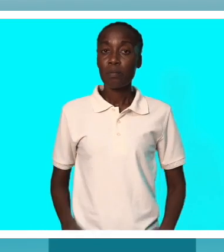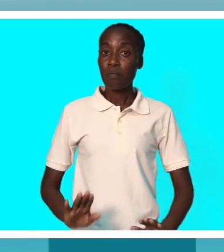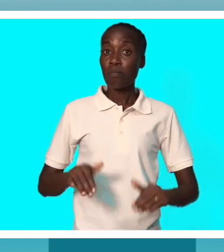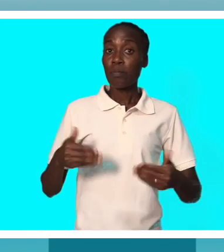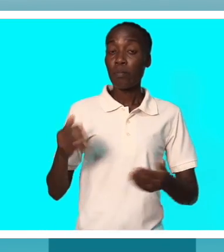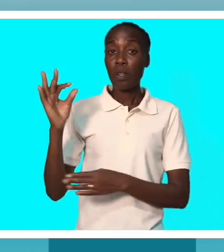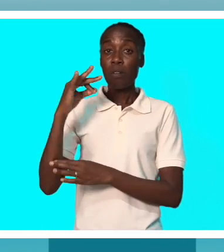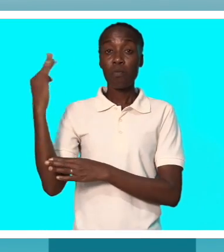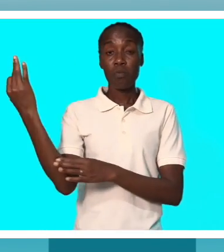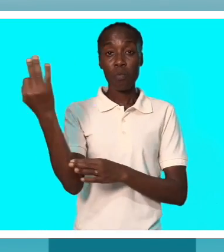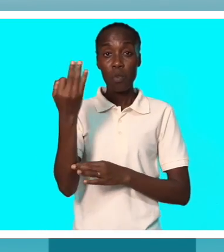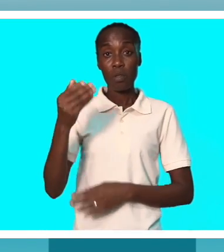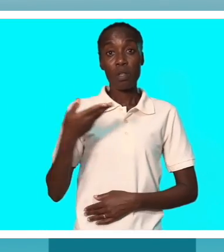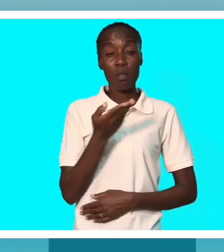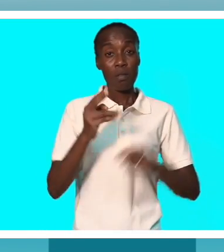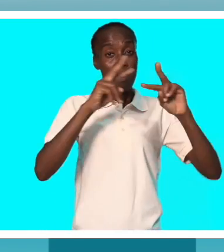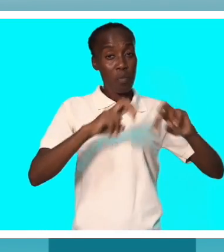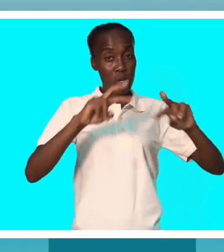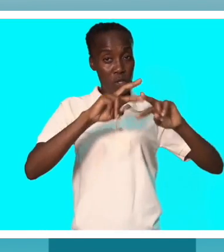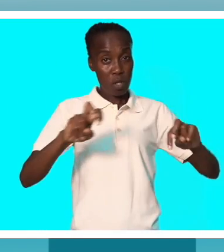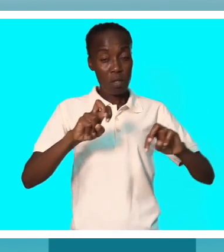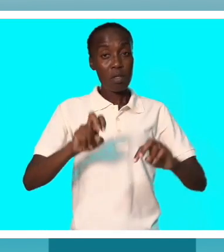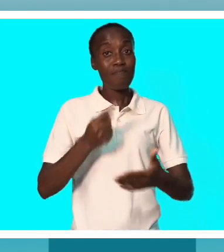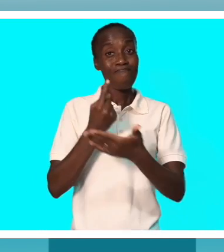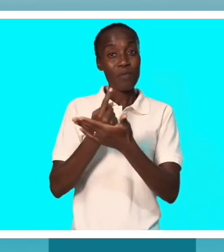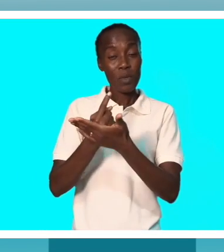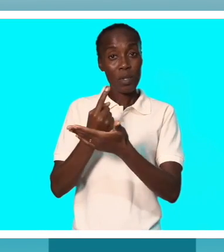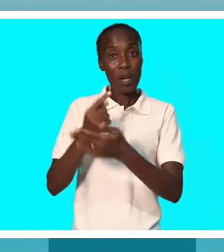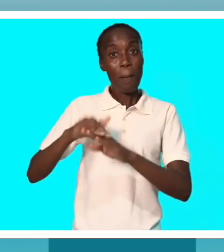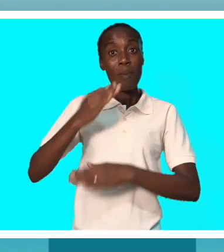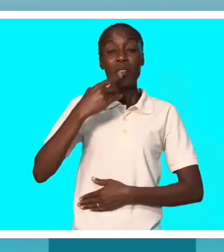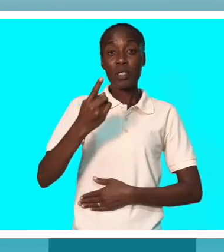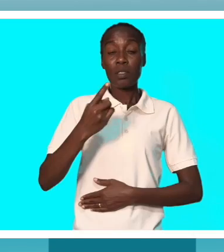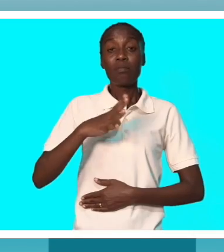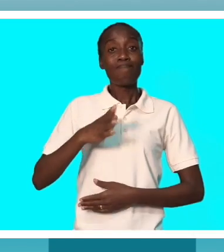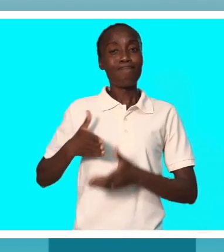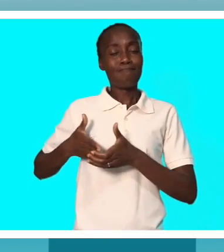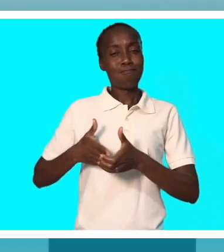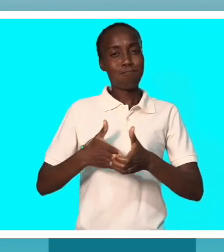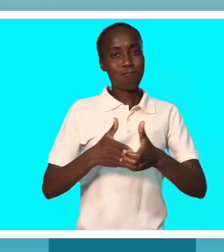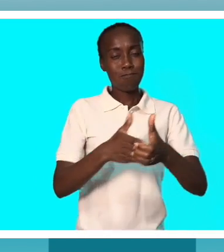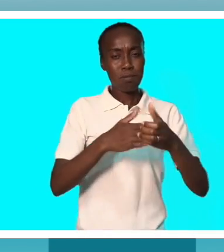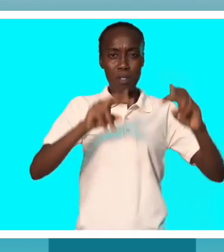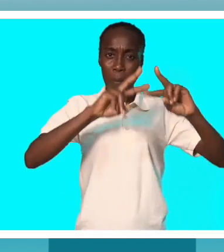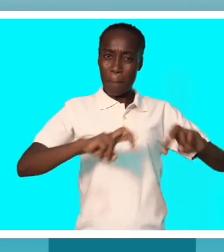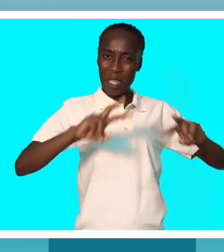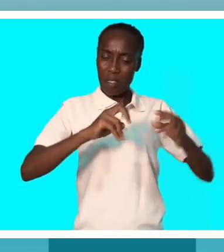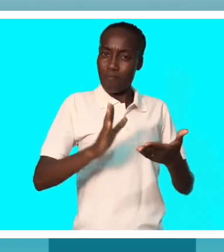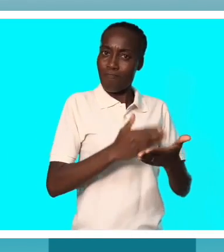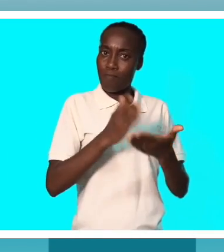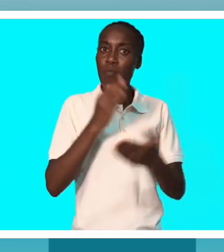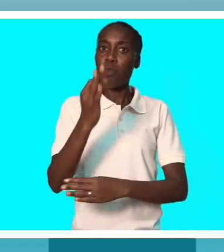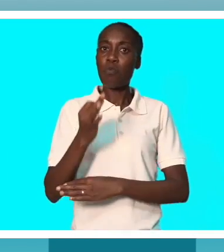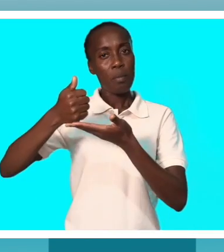Para a FAMOD, este estudo vai constituir um importante instrumento de consulta para as pesquisas